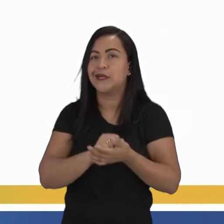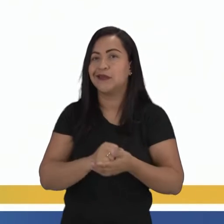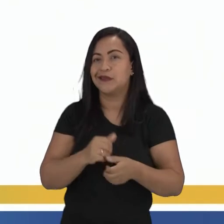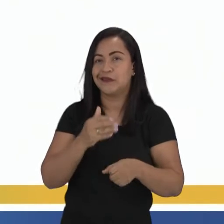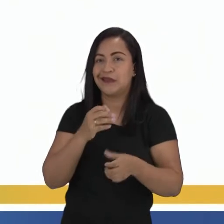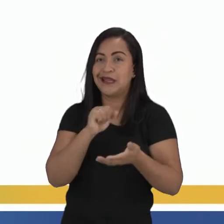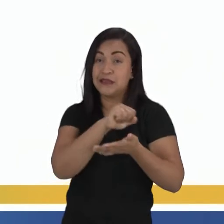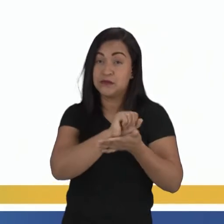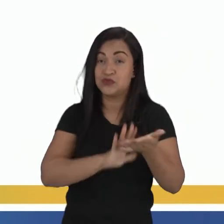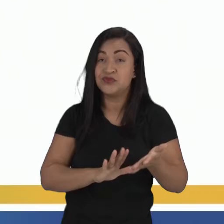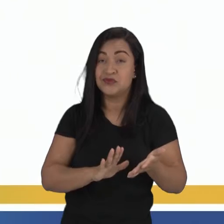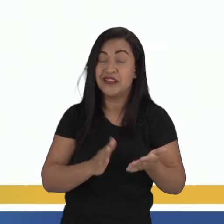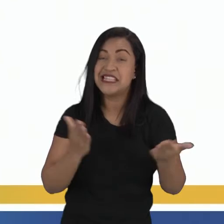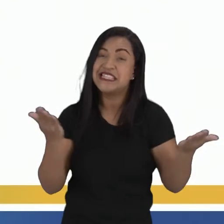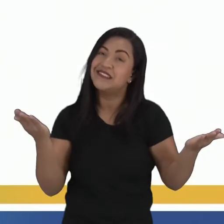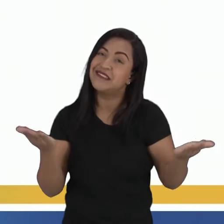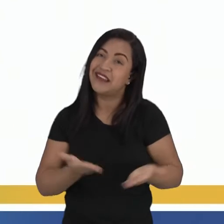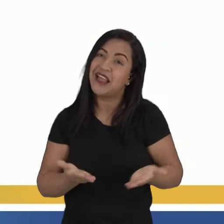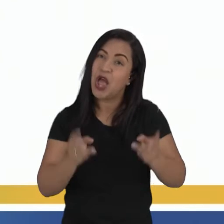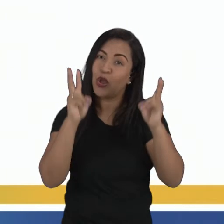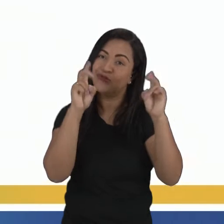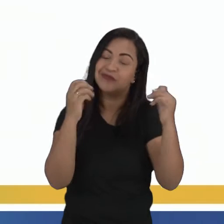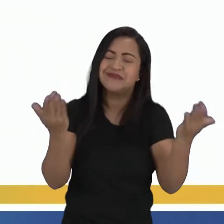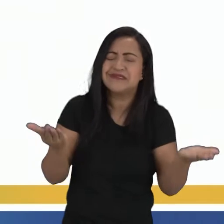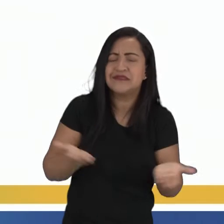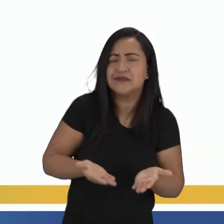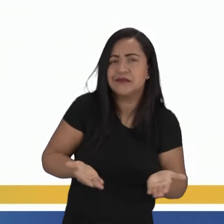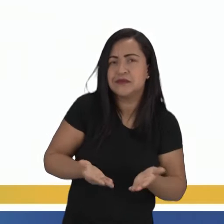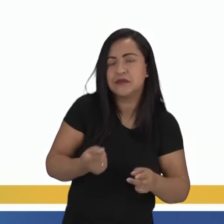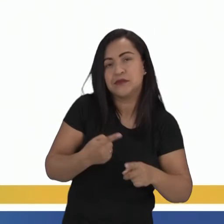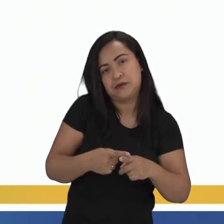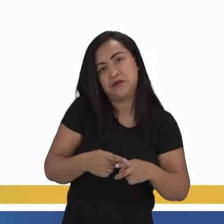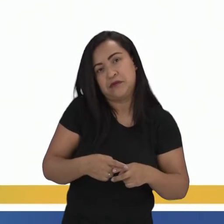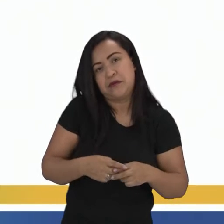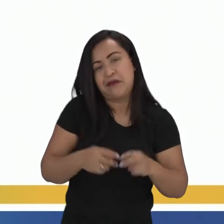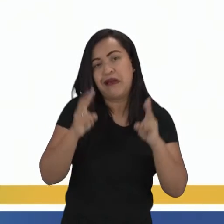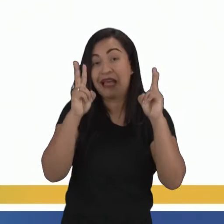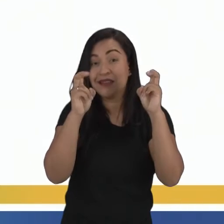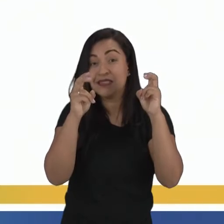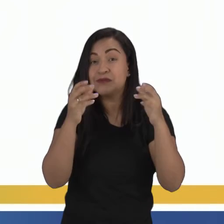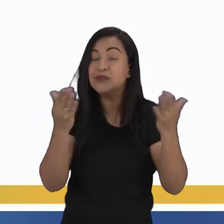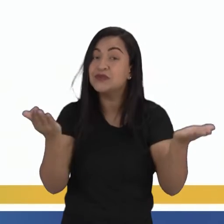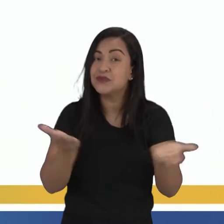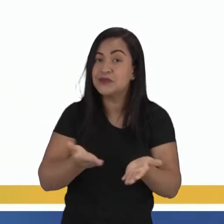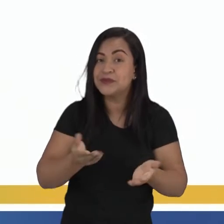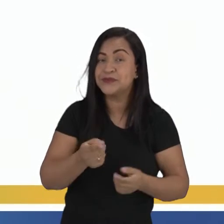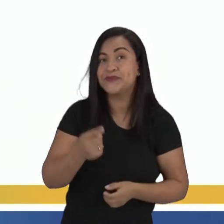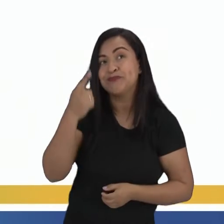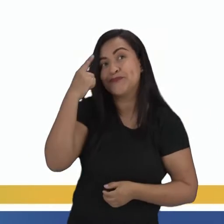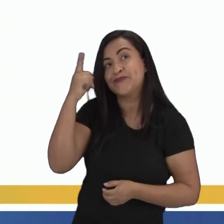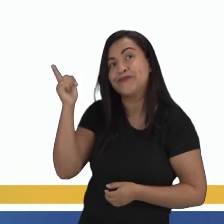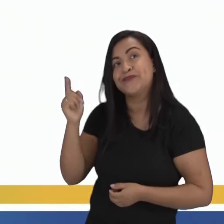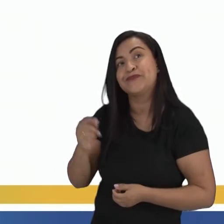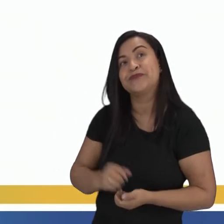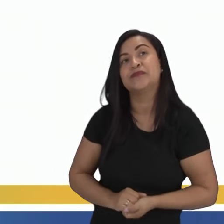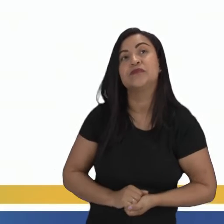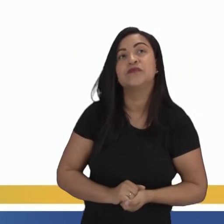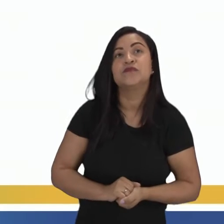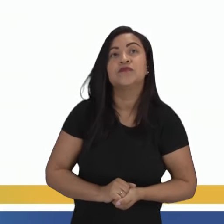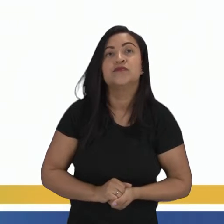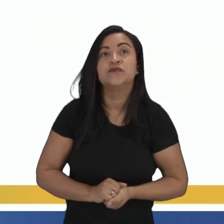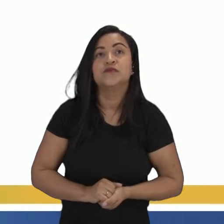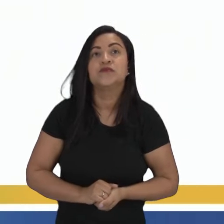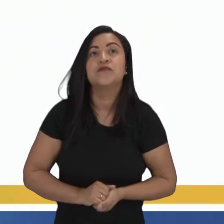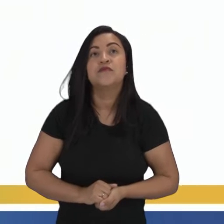tá? E está atrelado justamente à temática que temos aí em jogo na atualidade. Dá uma olhada aí.